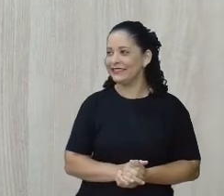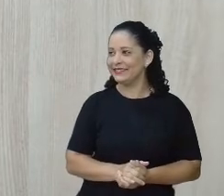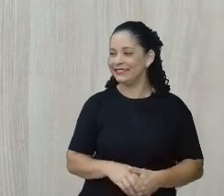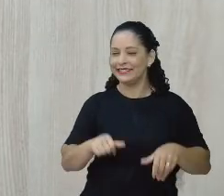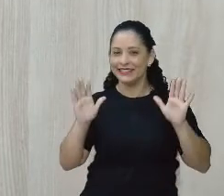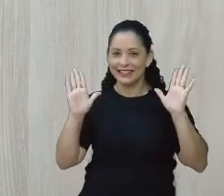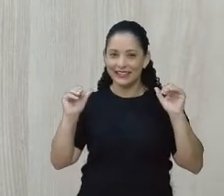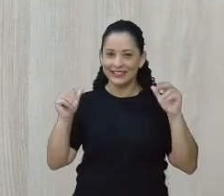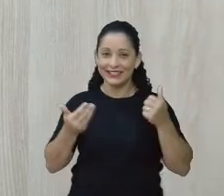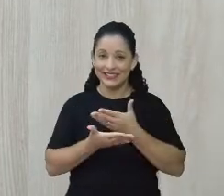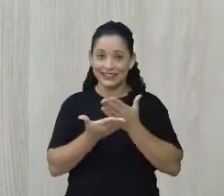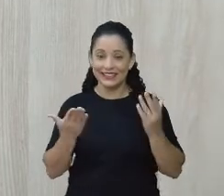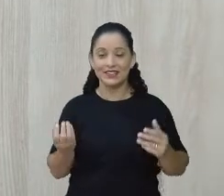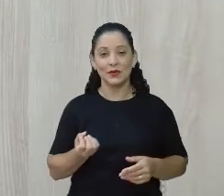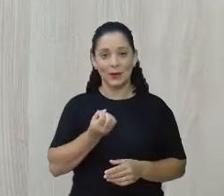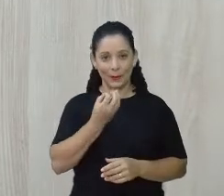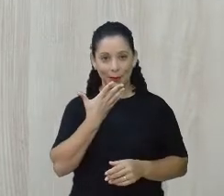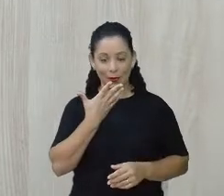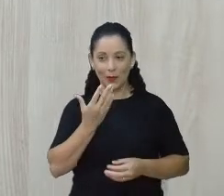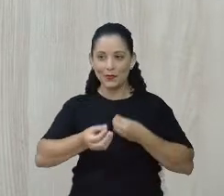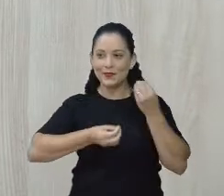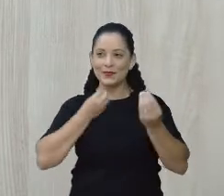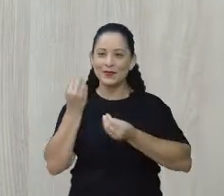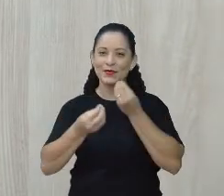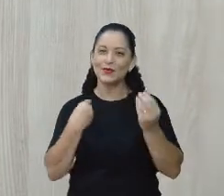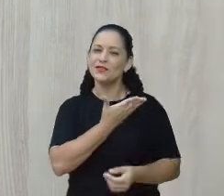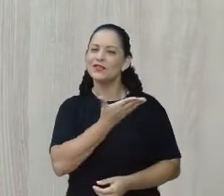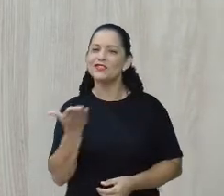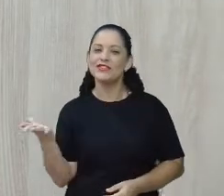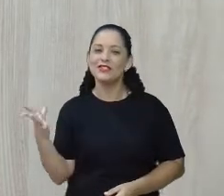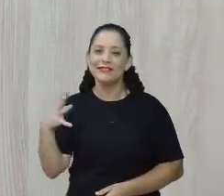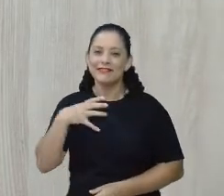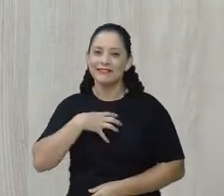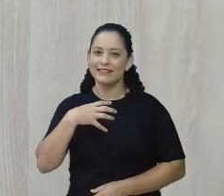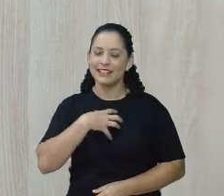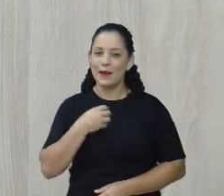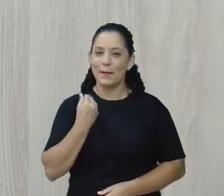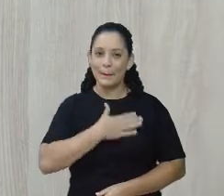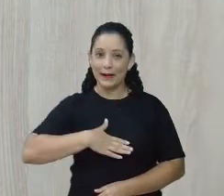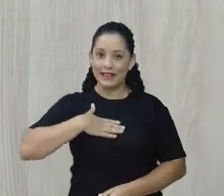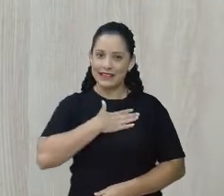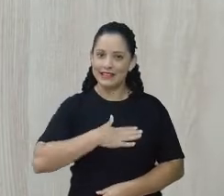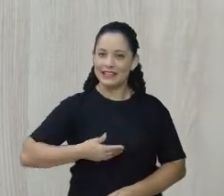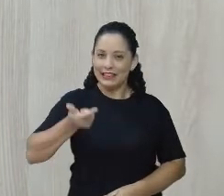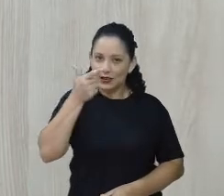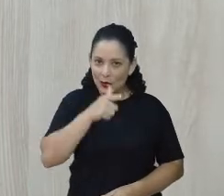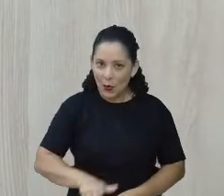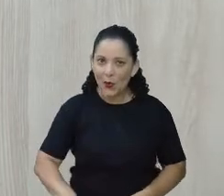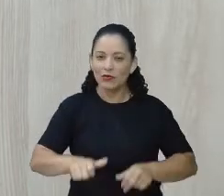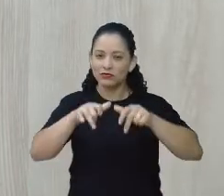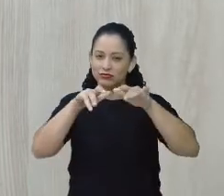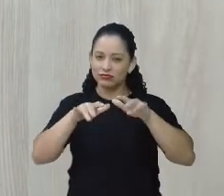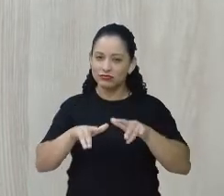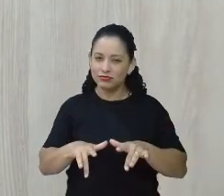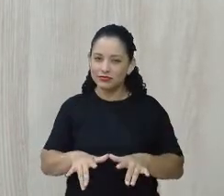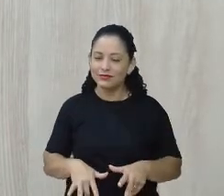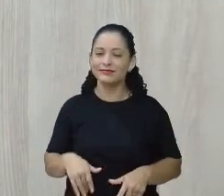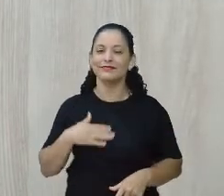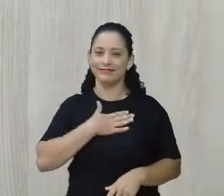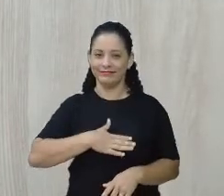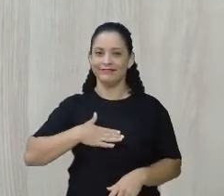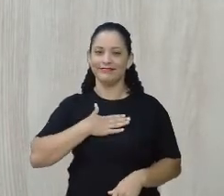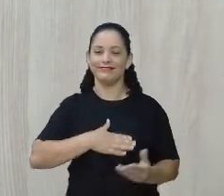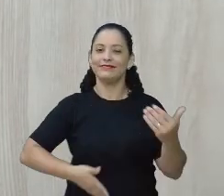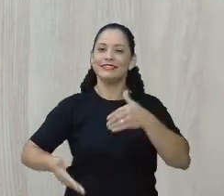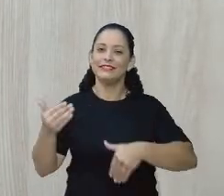Oi, gente, tudo bom? Como é que vocês estão? É um prazer estar aqui no chat, mais animado, certo? Então, estou